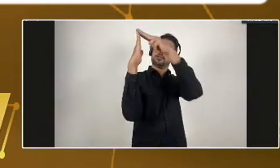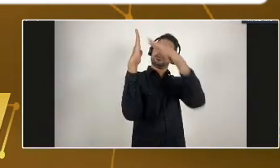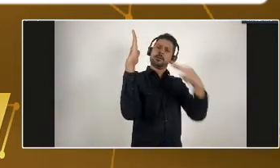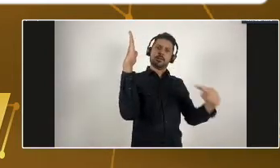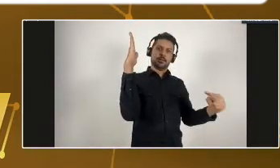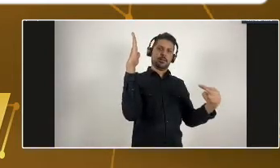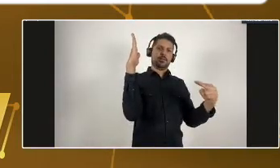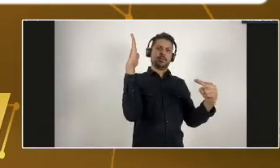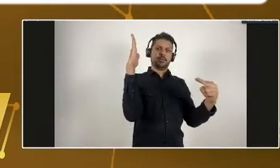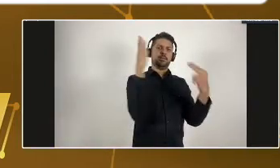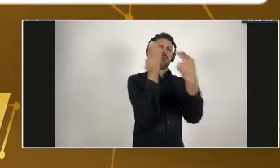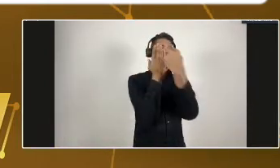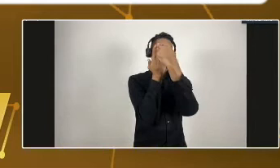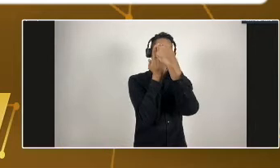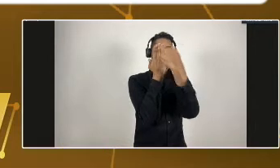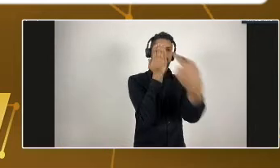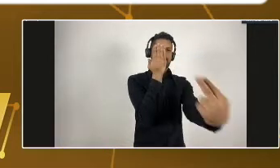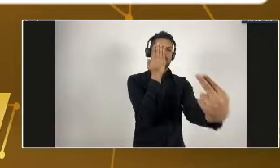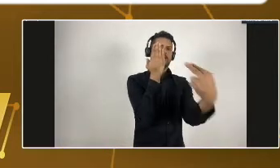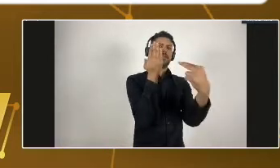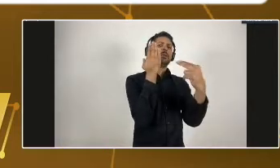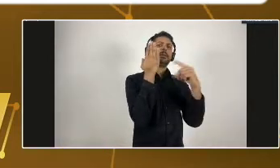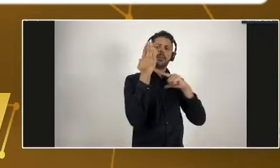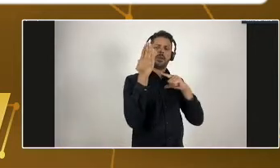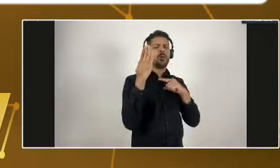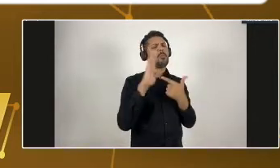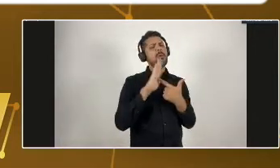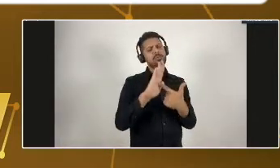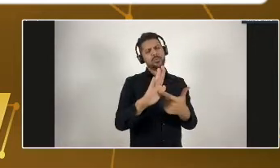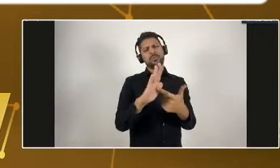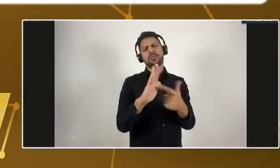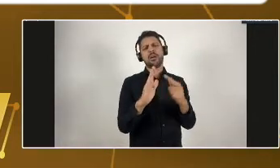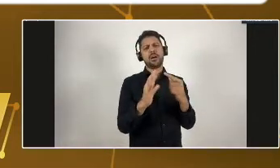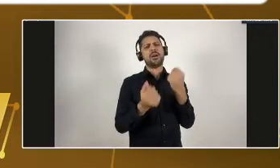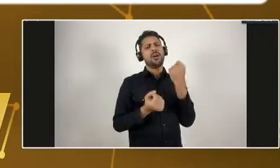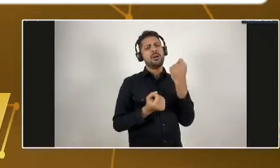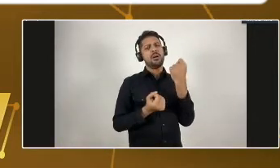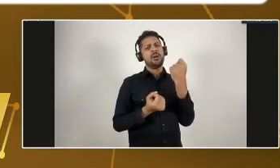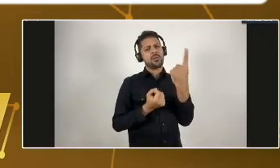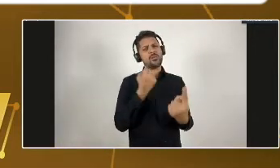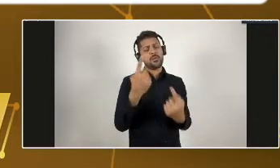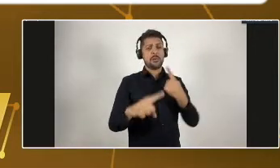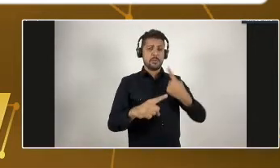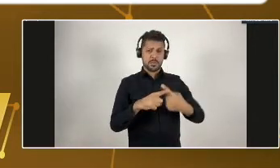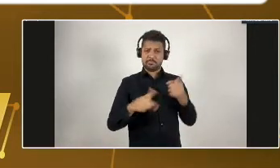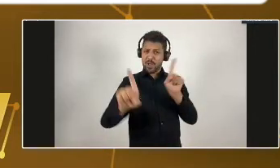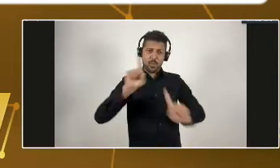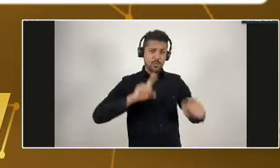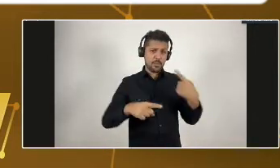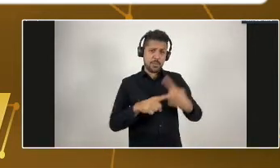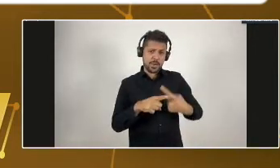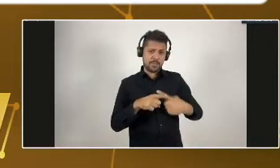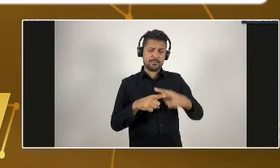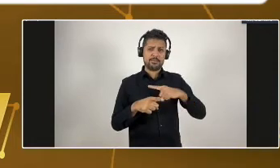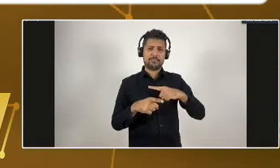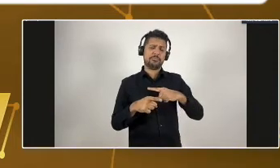apenas algumas ferramentas, gente, porque são várias ferramentas. O portal ele tem uma possibilidade enorme, mas a gente não tem